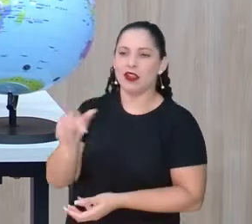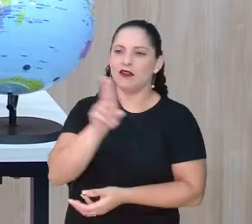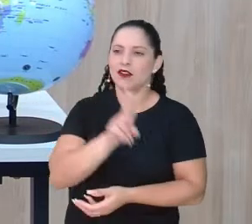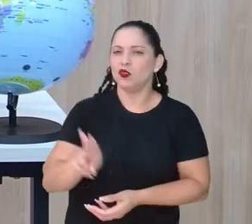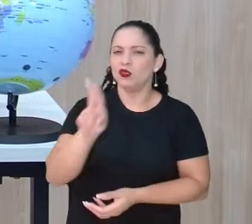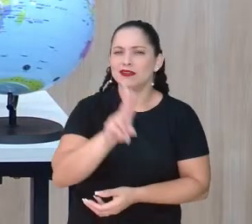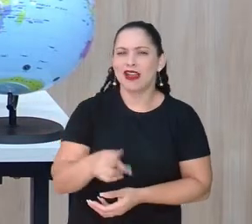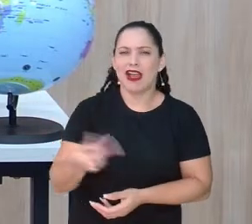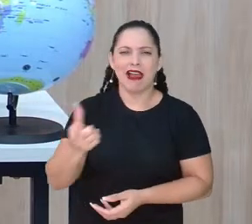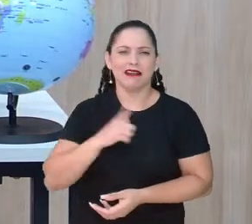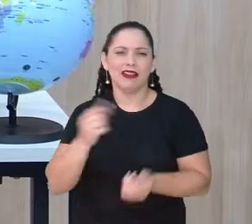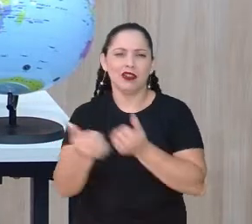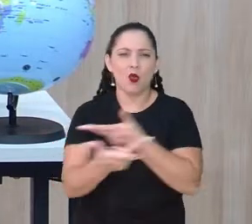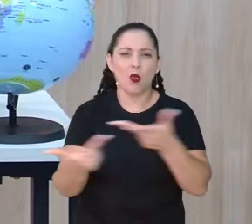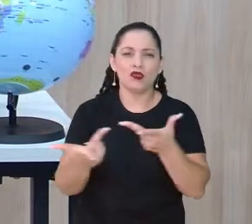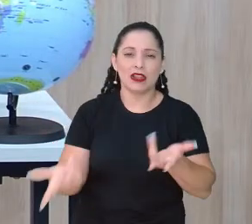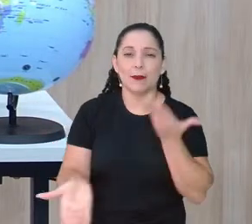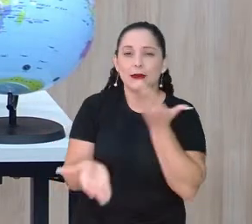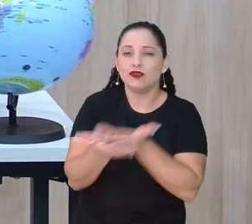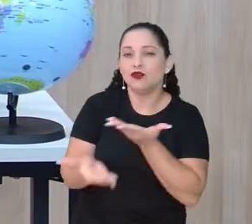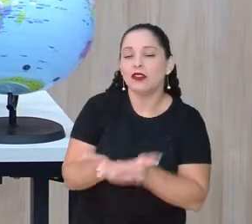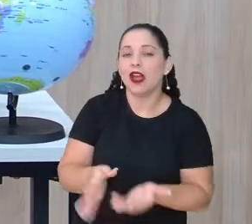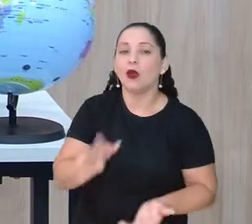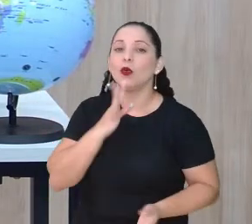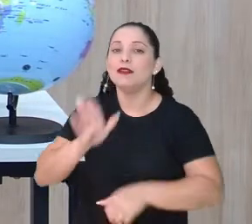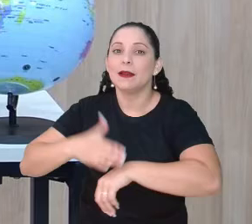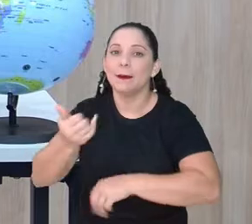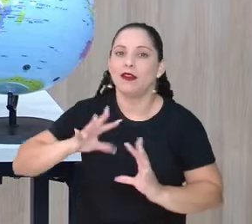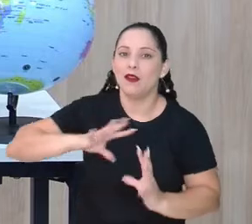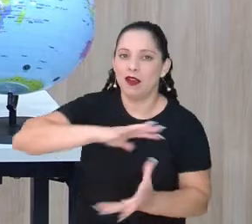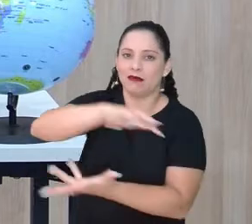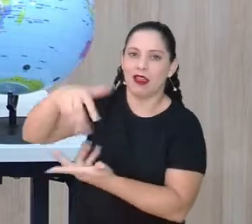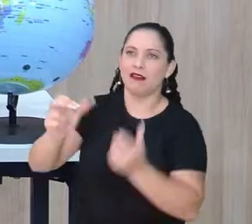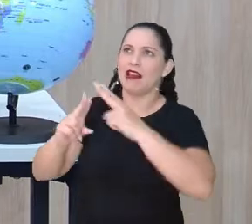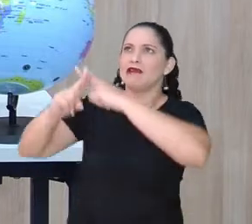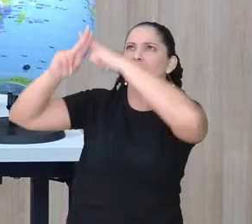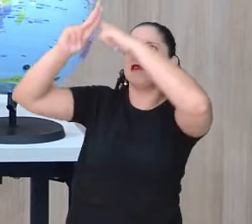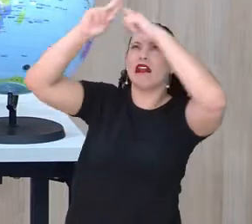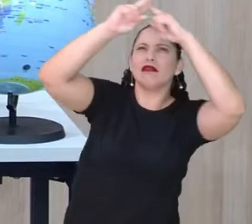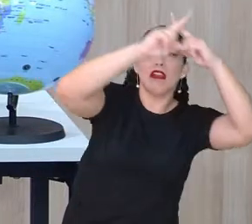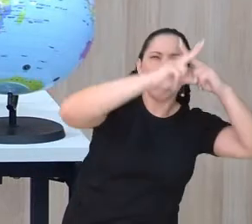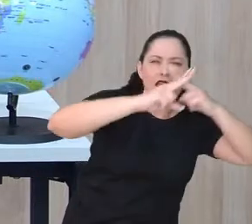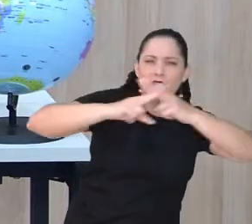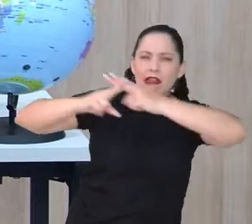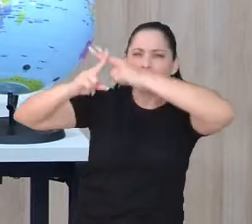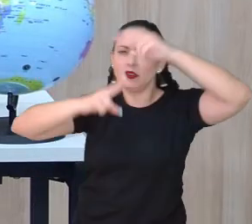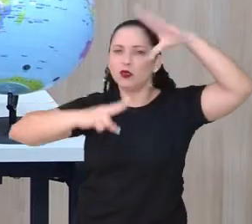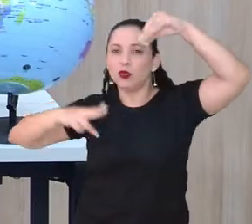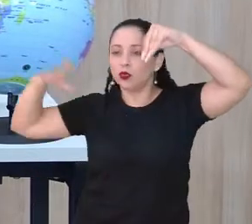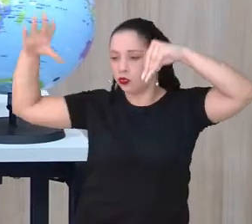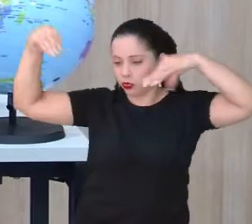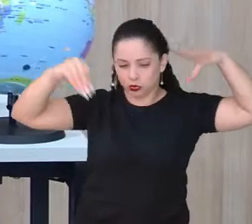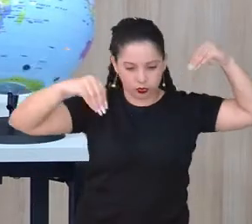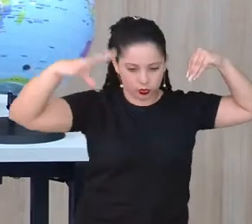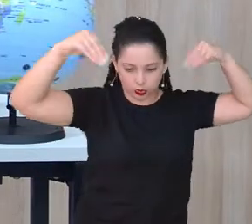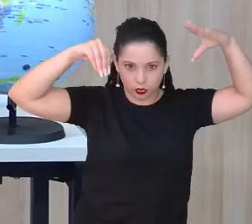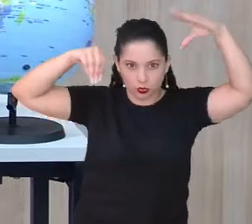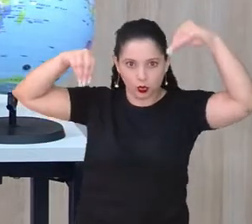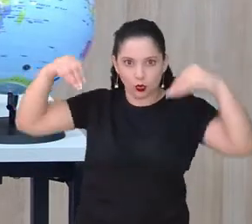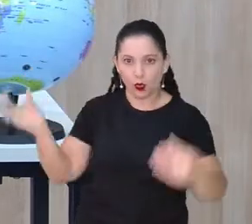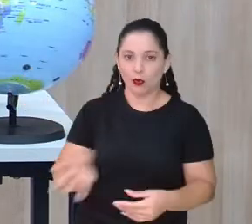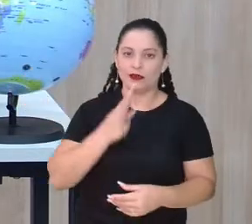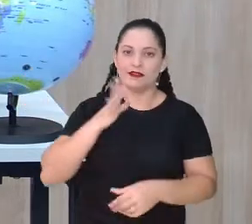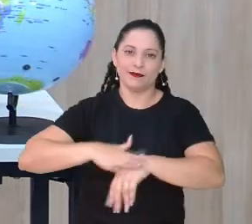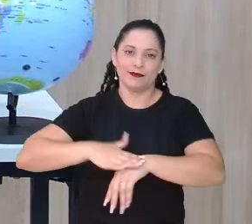instrumentos, satélites para apresentar para a gente. Então, essa medida vai apresentar diferenciação nos polos. E, por